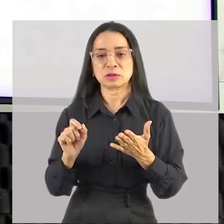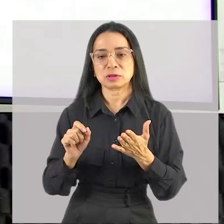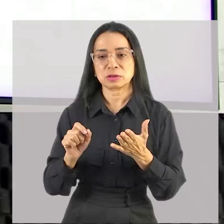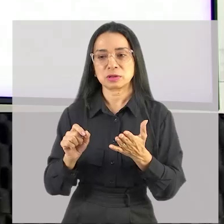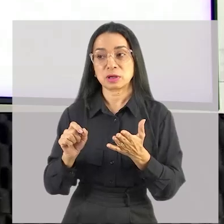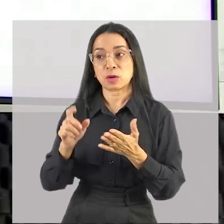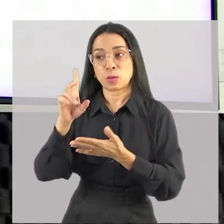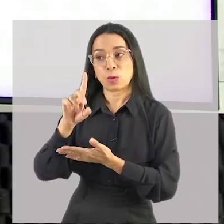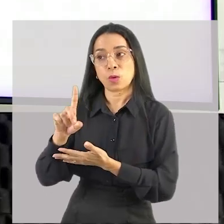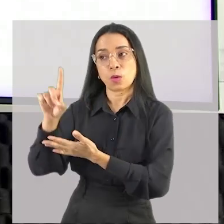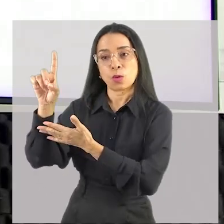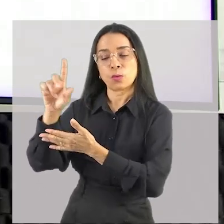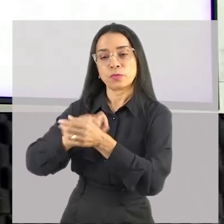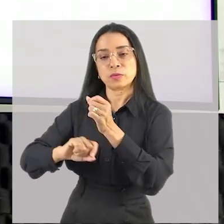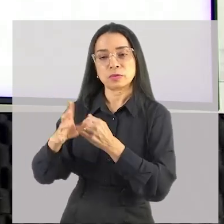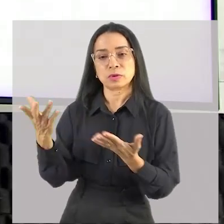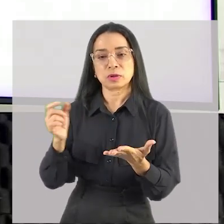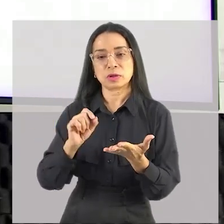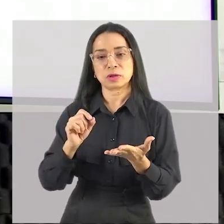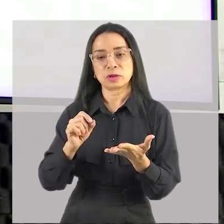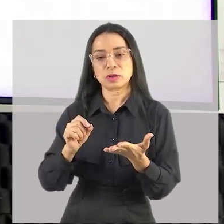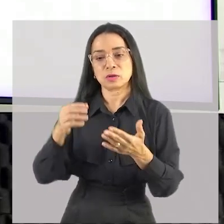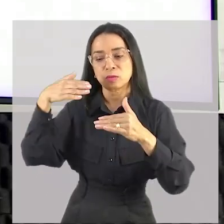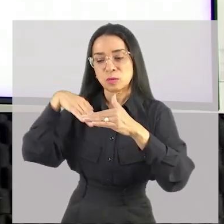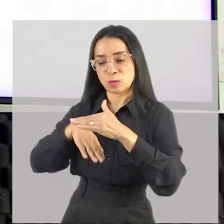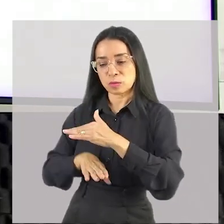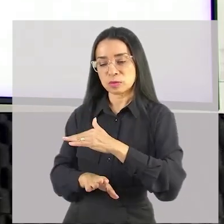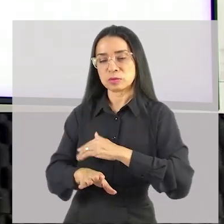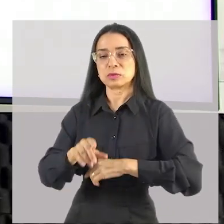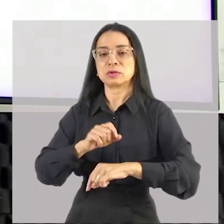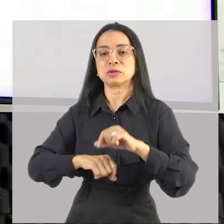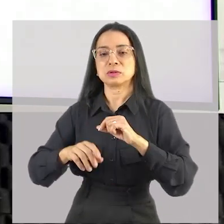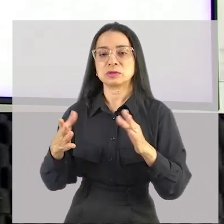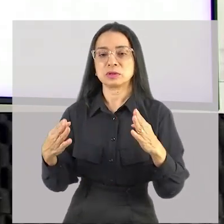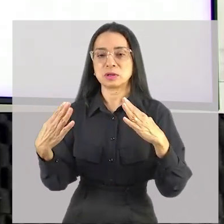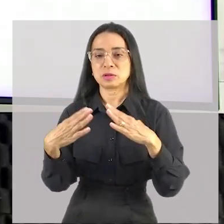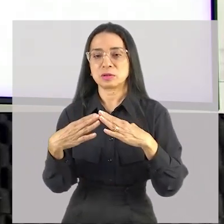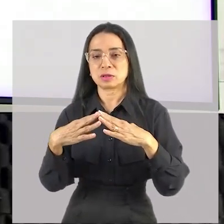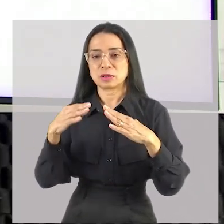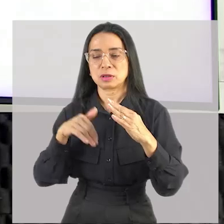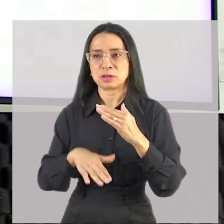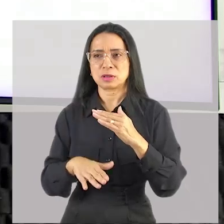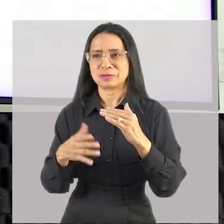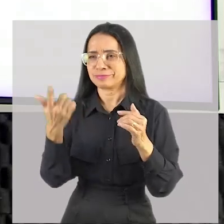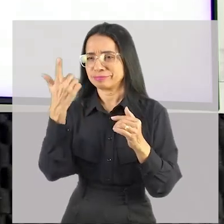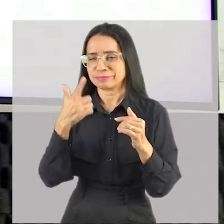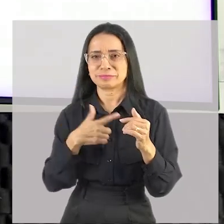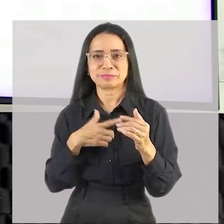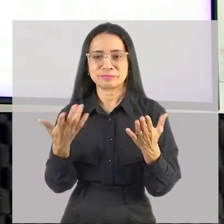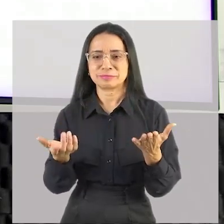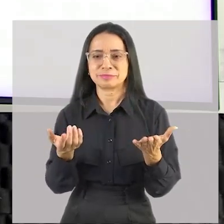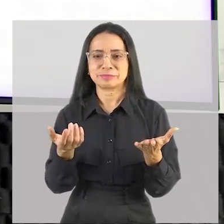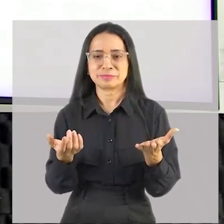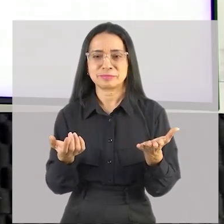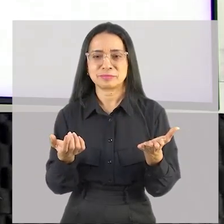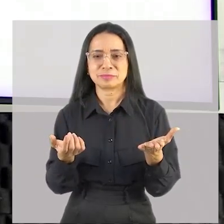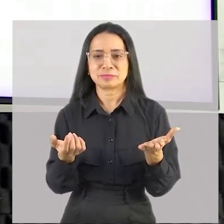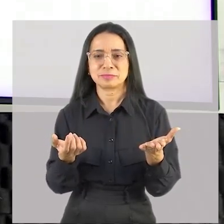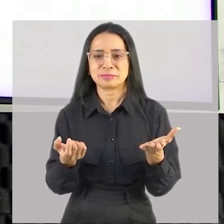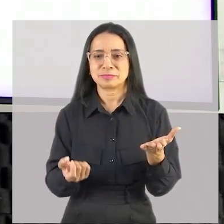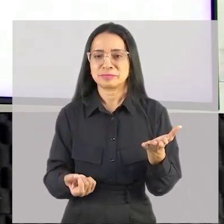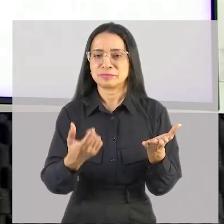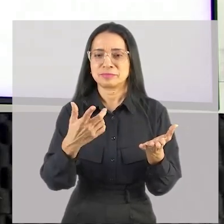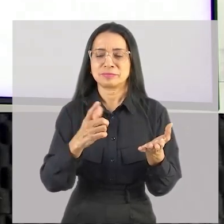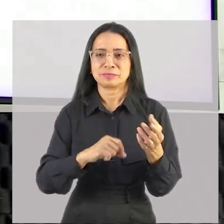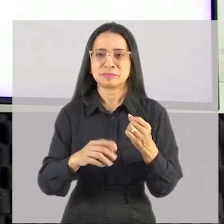com o pai, ou desceu à mansão dos mortos. Também é feio, né? Porque é uma coisa assim bem, como é que eu vou